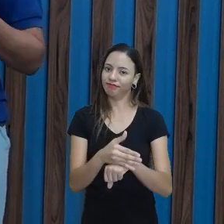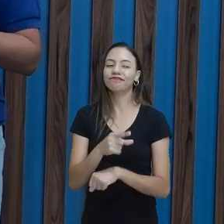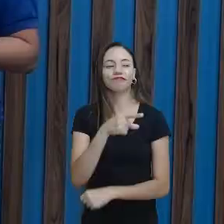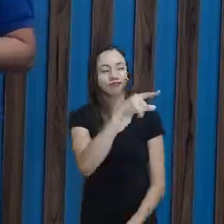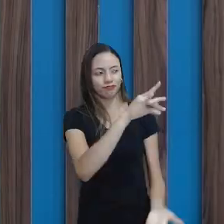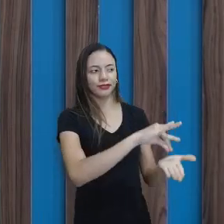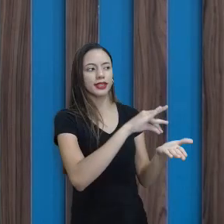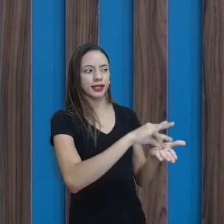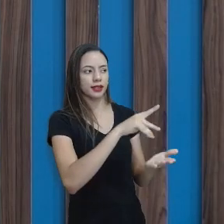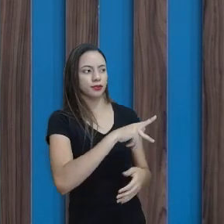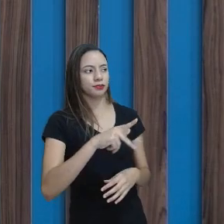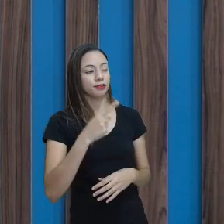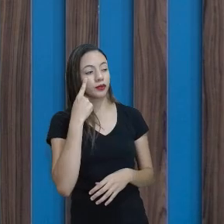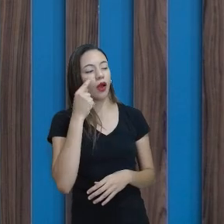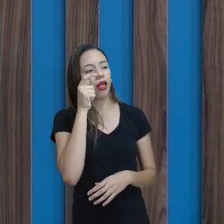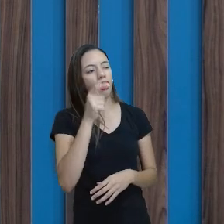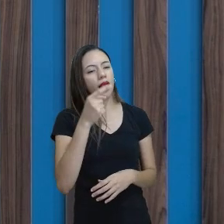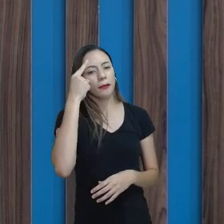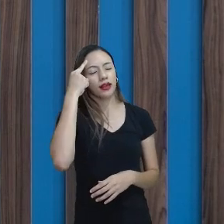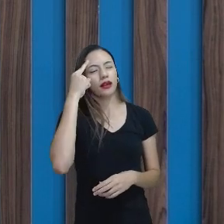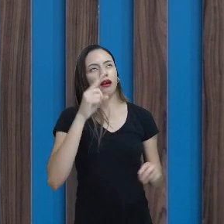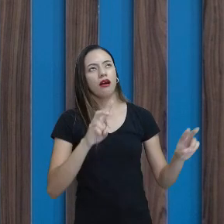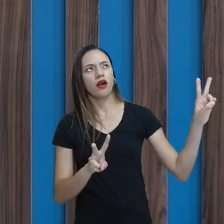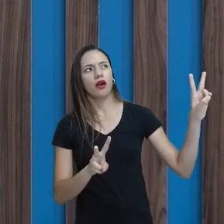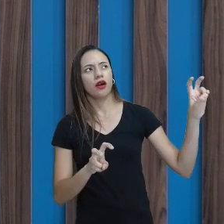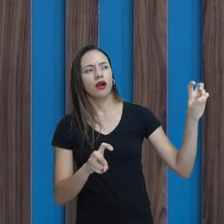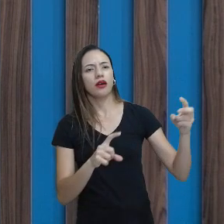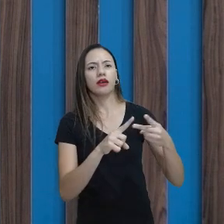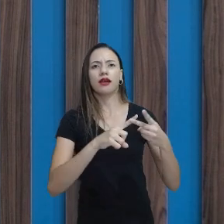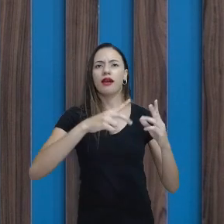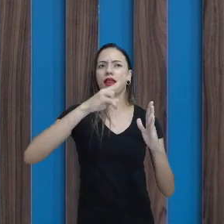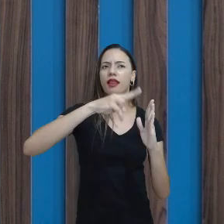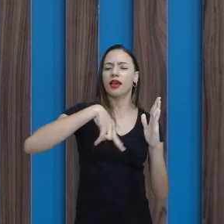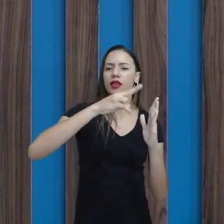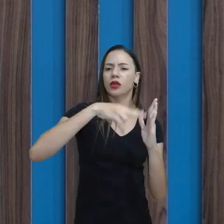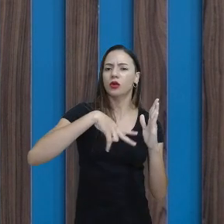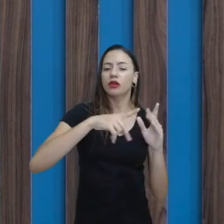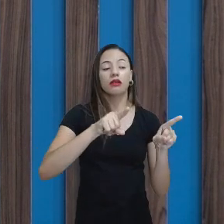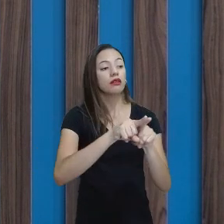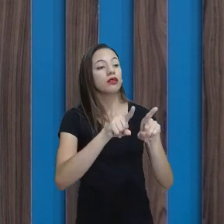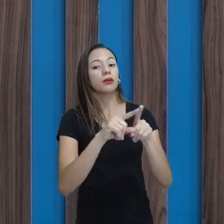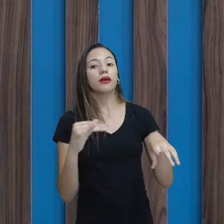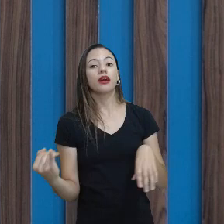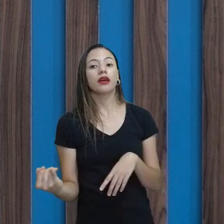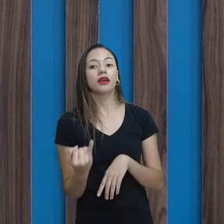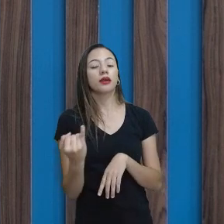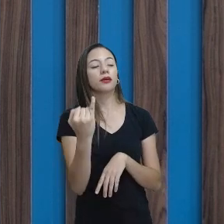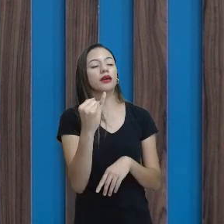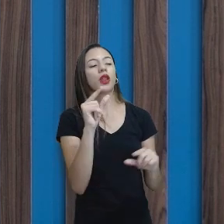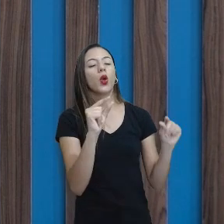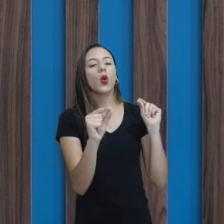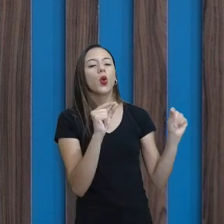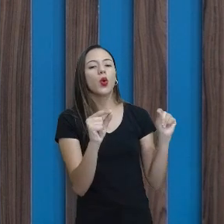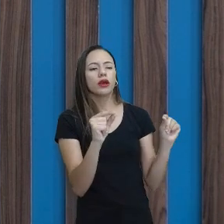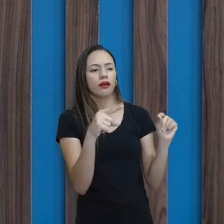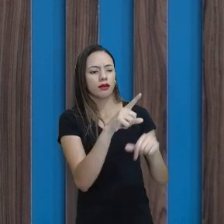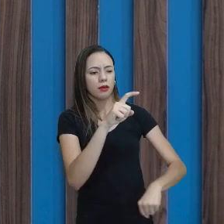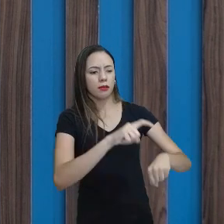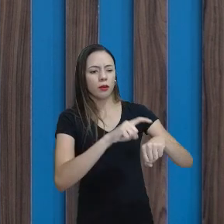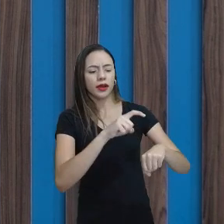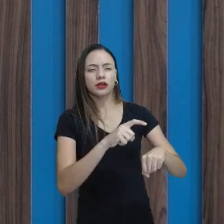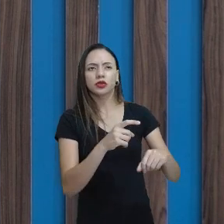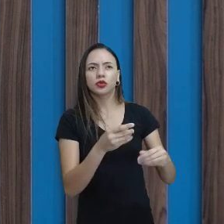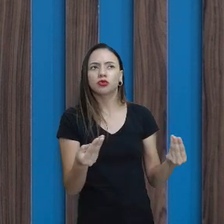é interessante, não é? Pensando em citações, leitura, também é importante, não é? Esse momento parece que